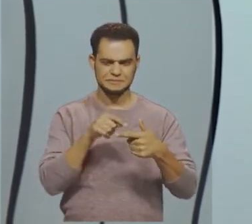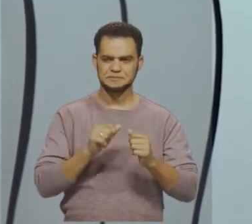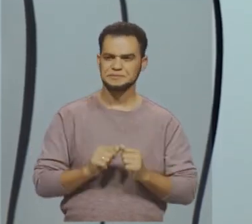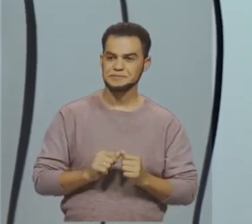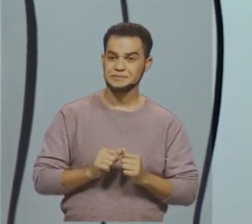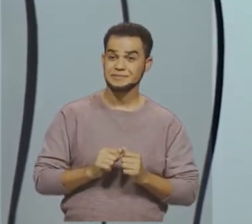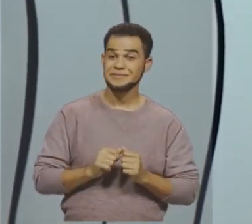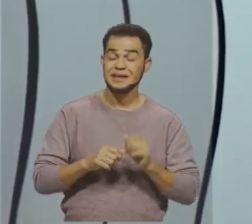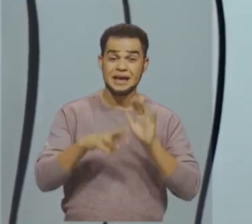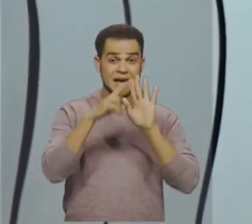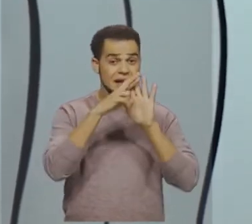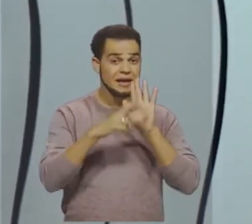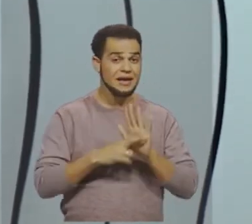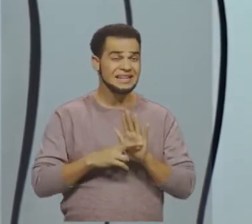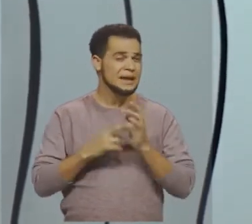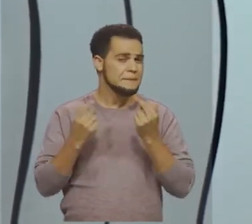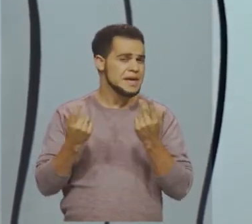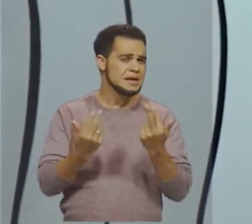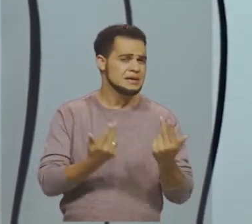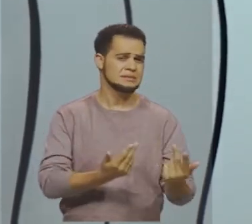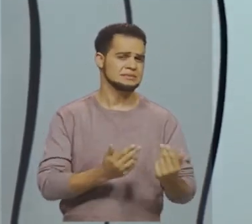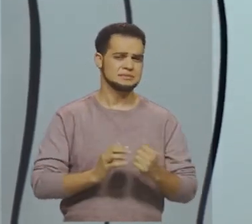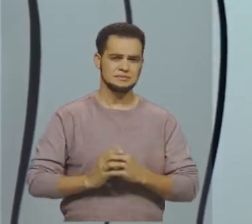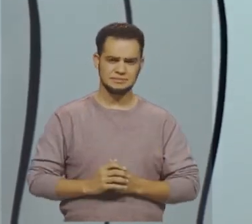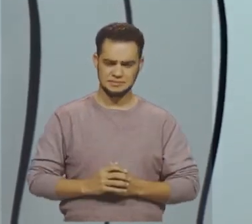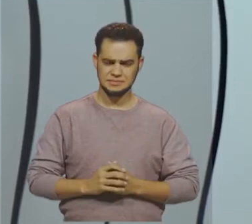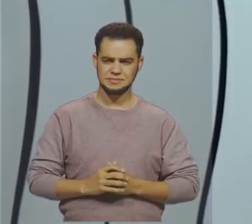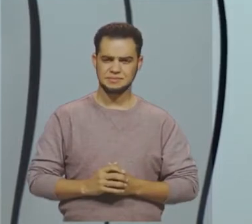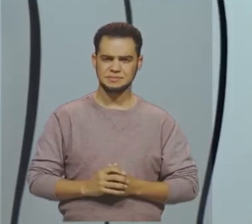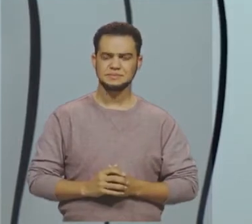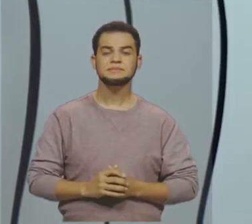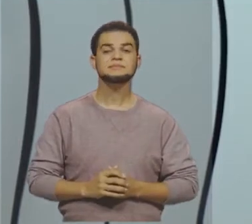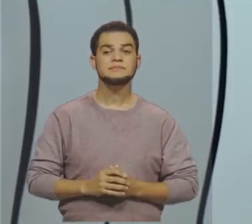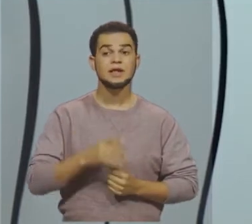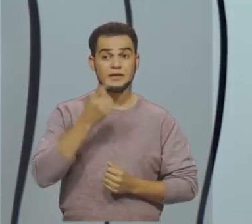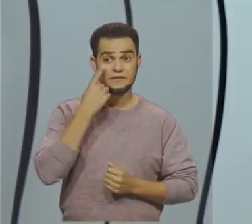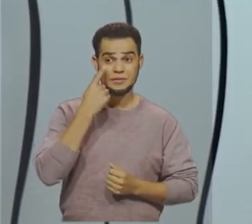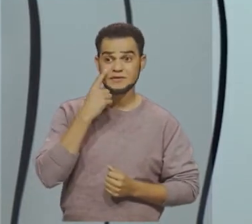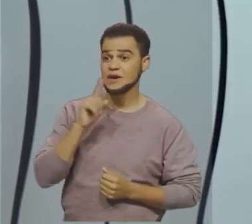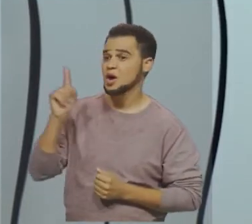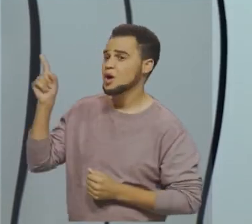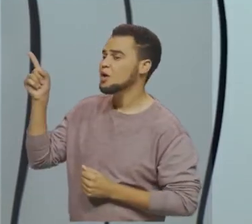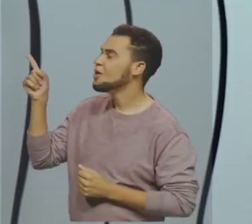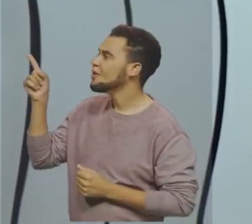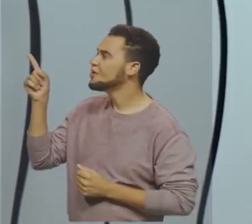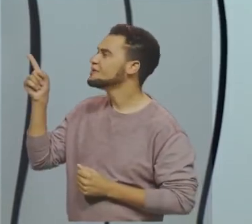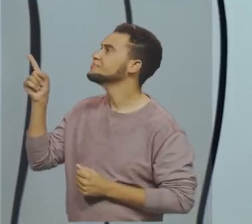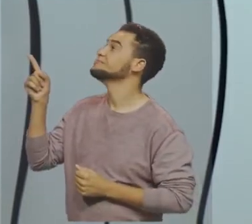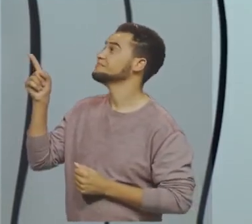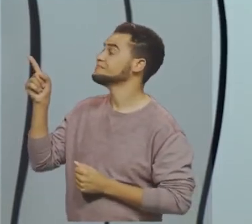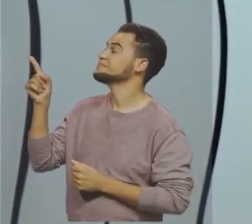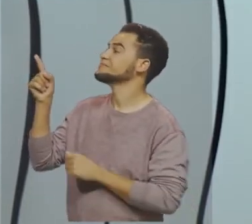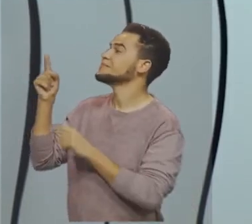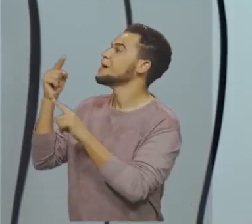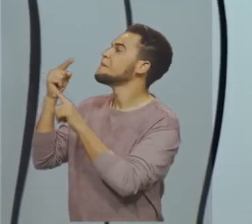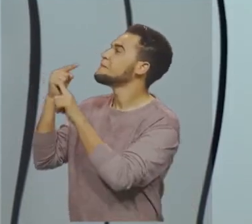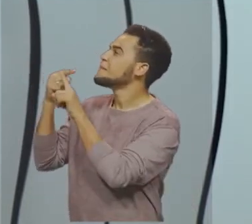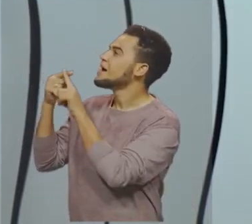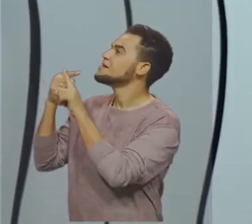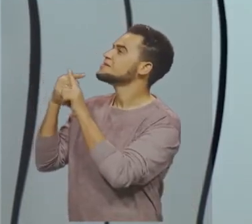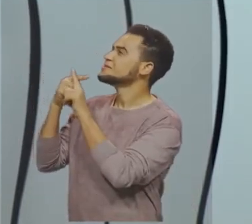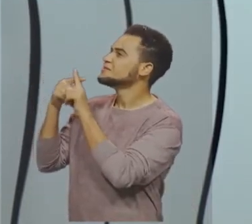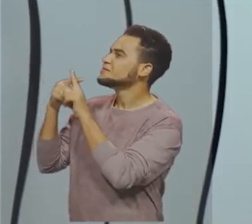A regra é a mesma, tá? Então, mais com mais, sempre vai dar mais, né,